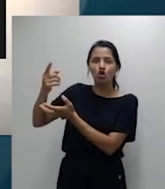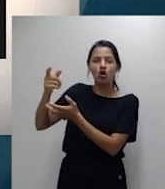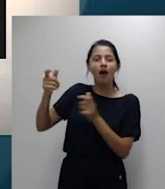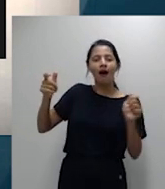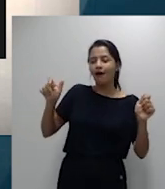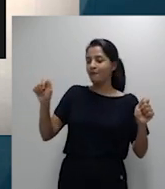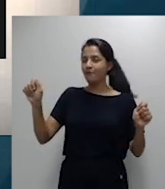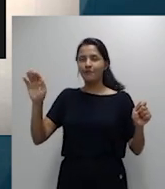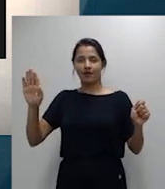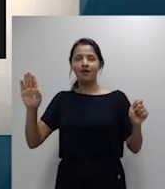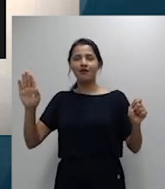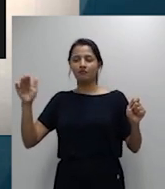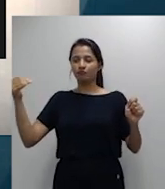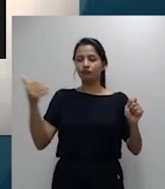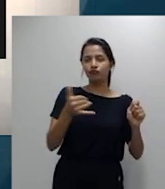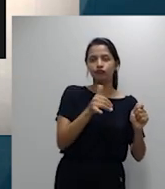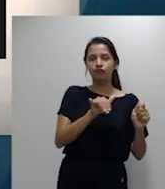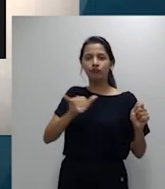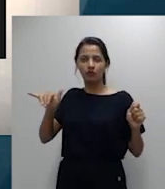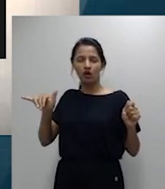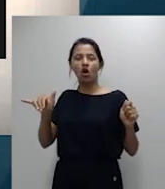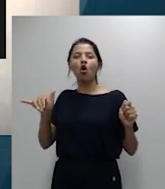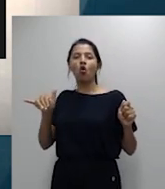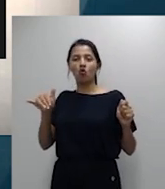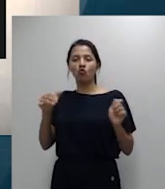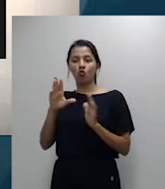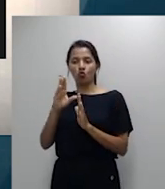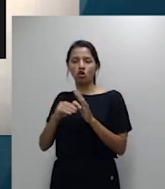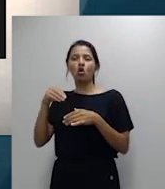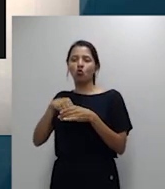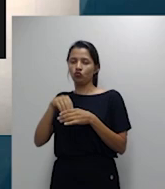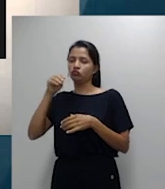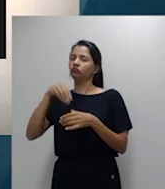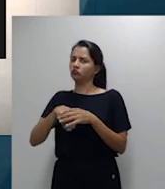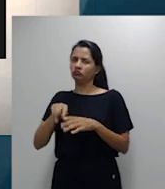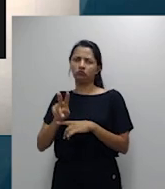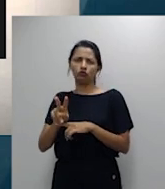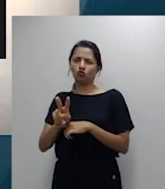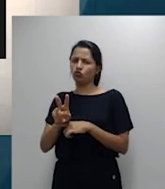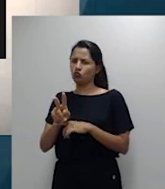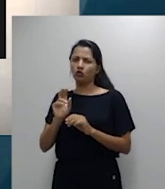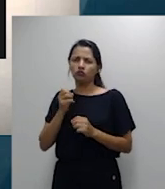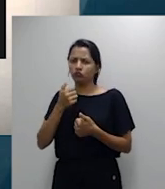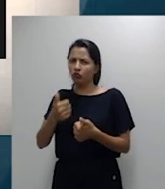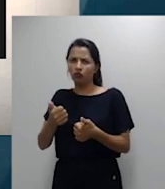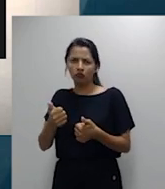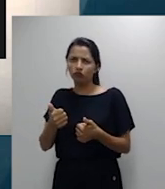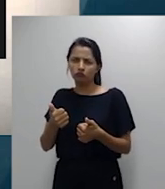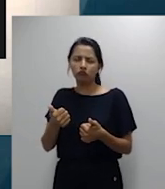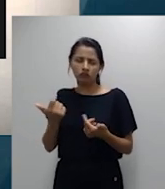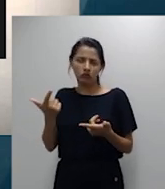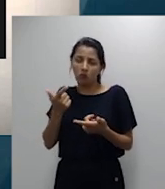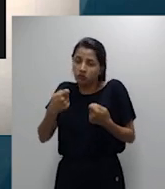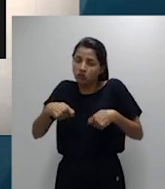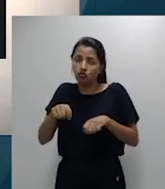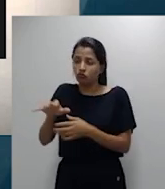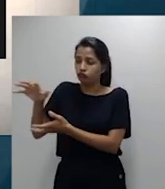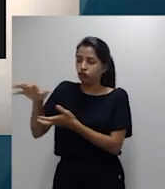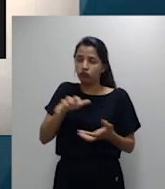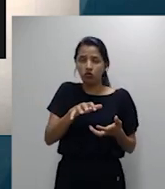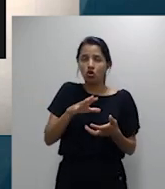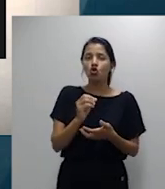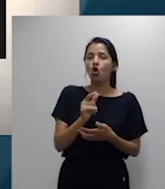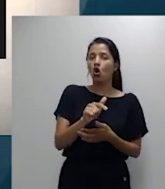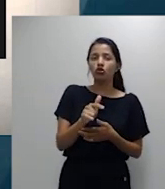preservando o seu conteúdo valendo-se de um meio e de um código para tampa Isso é o que